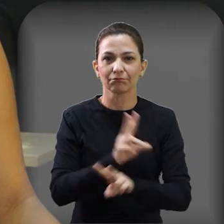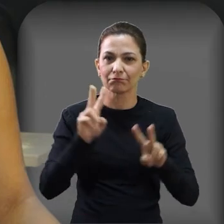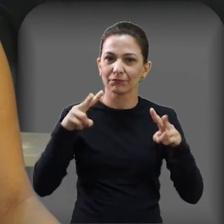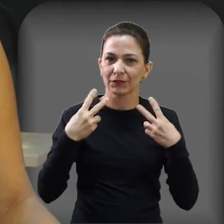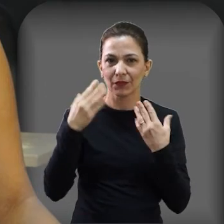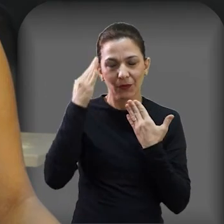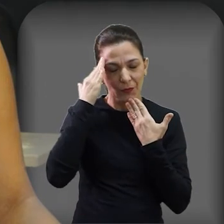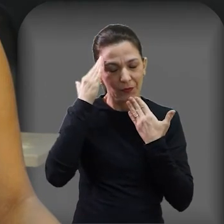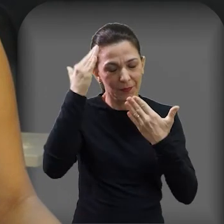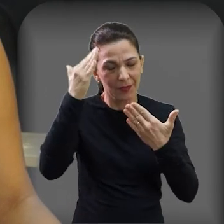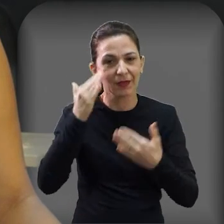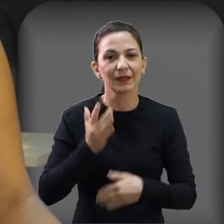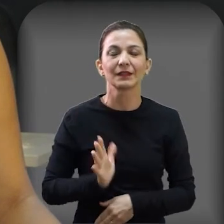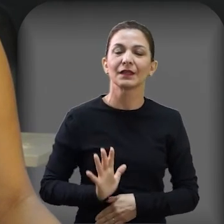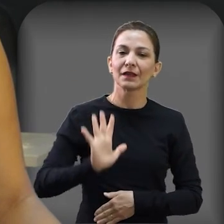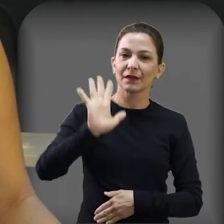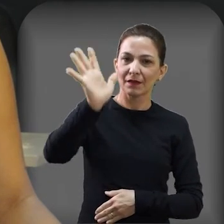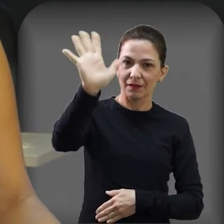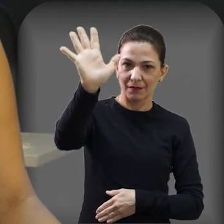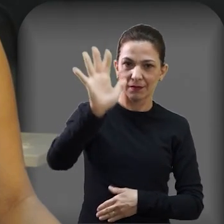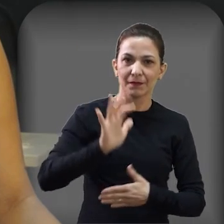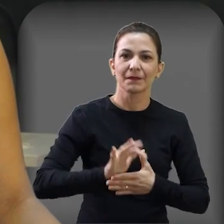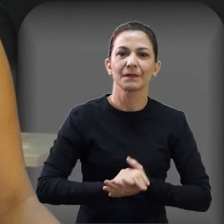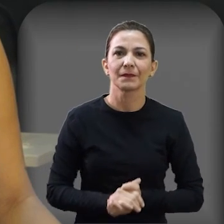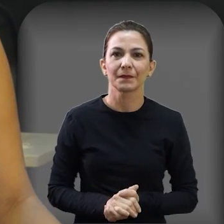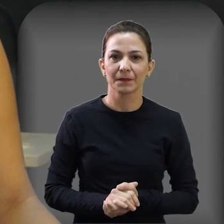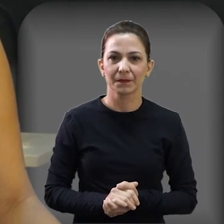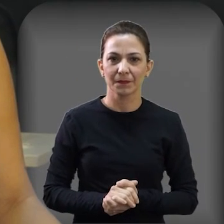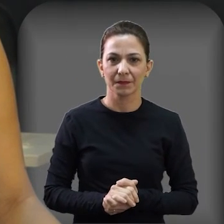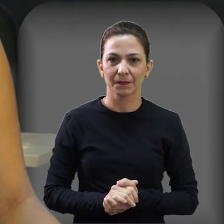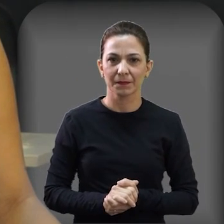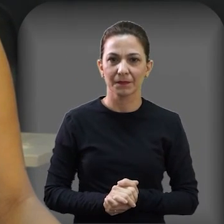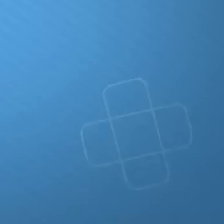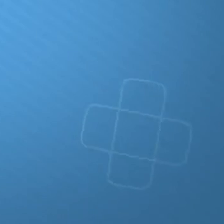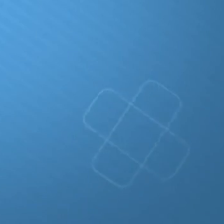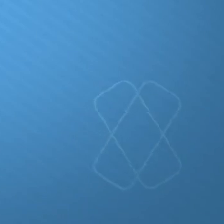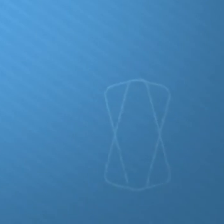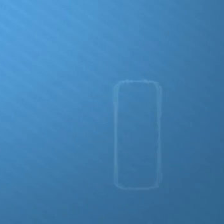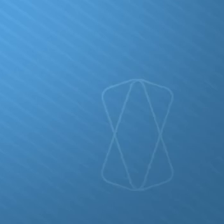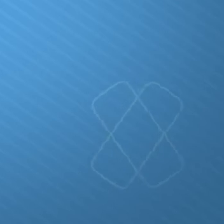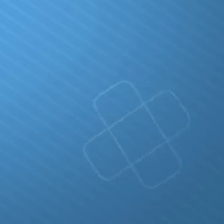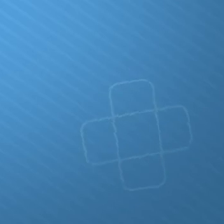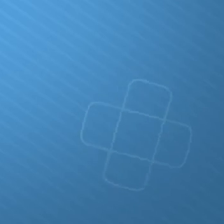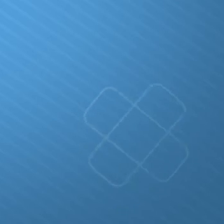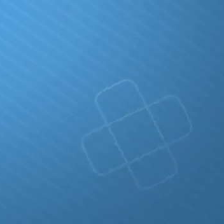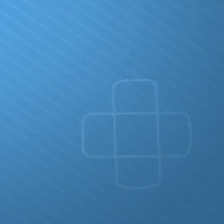em Pauta fica por aqui. Obrigada pela sua companhia e até a próxima.